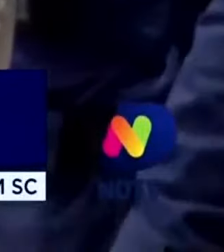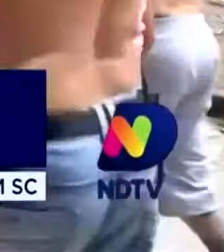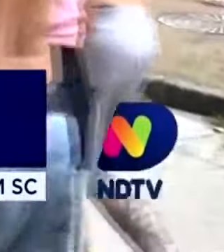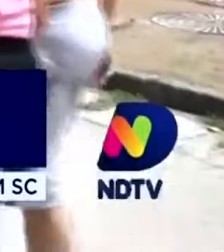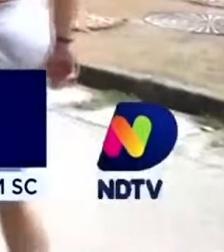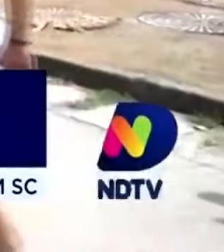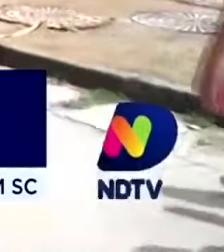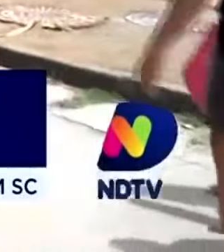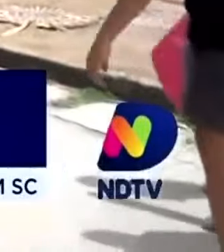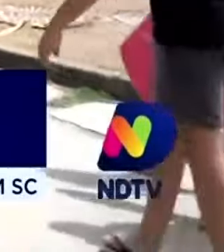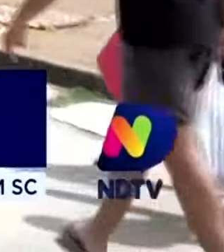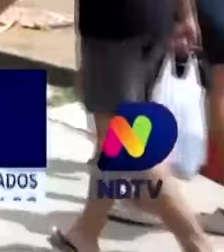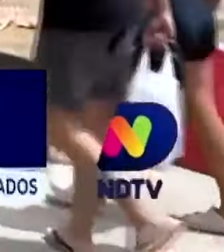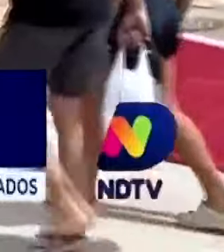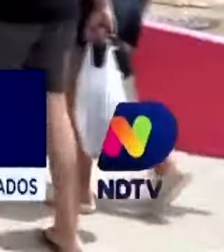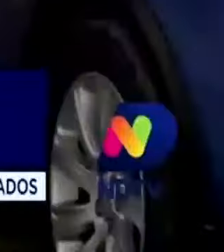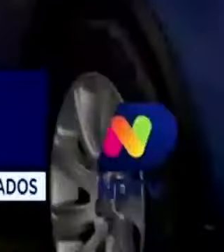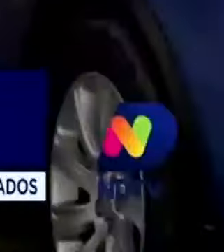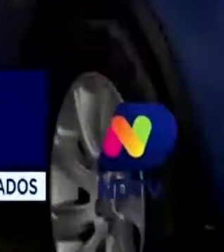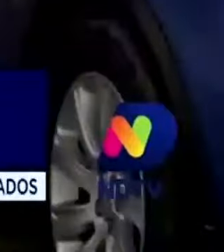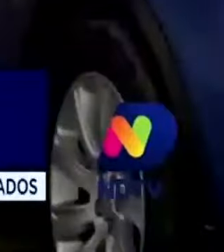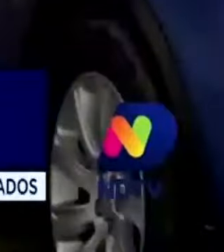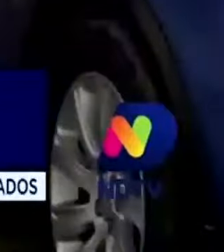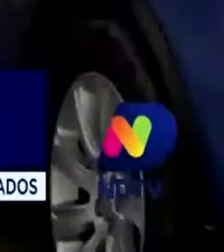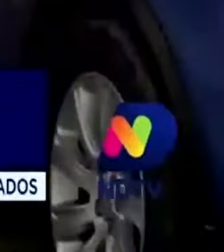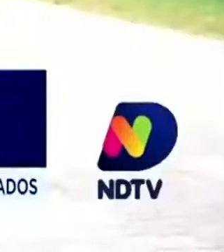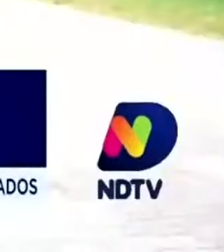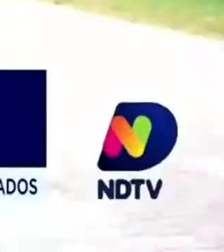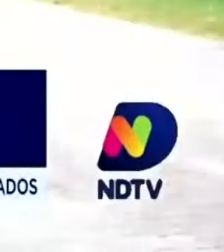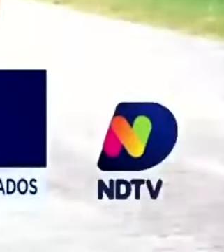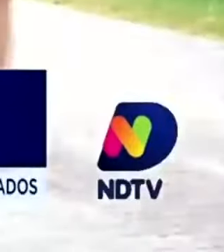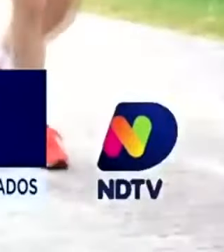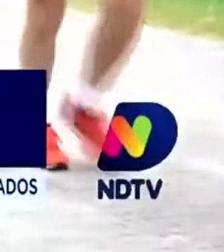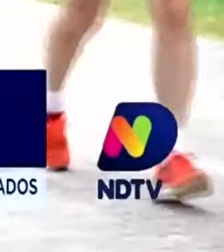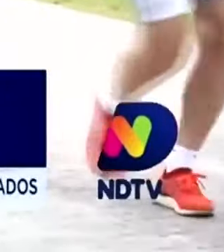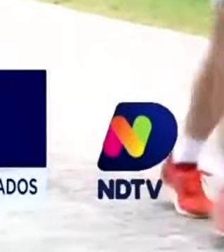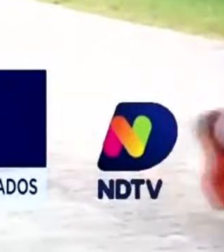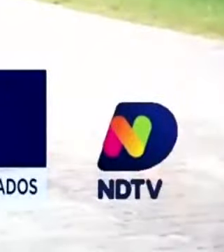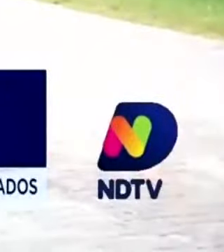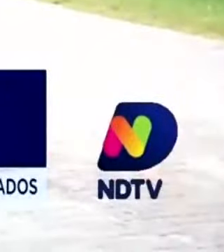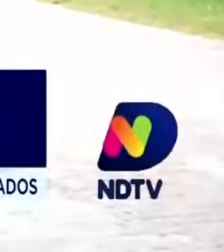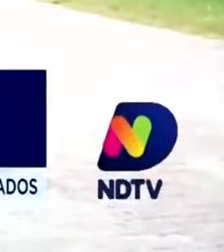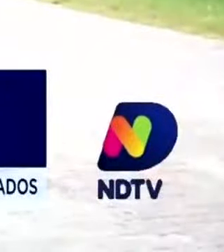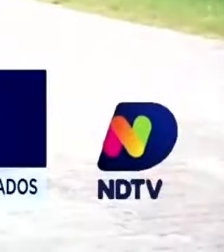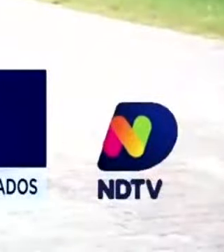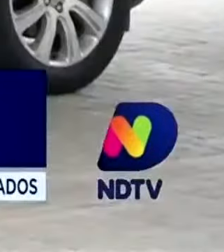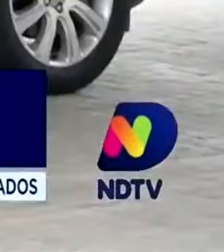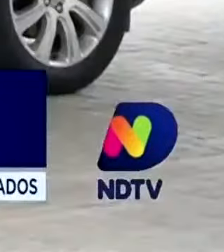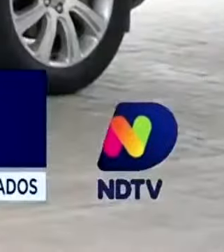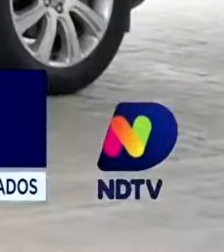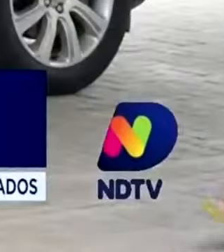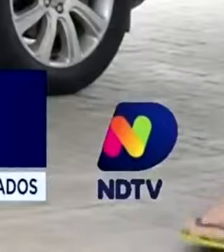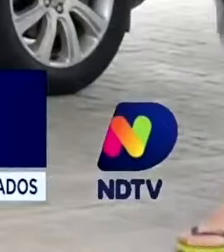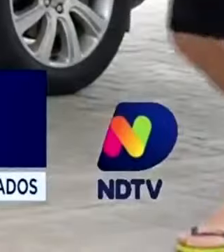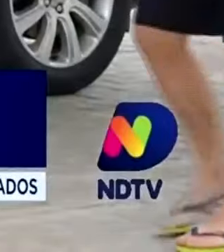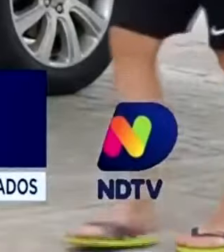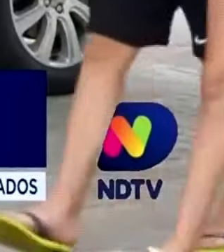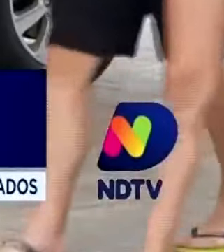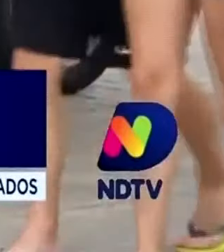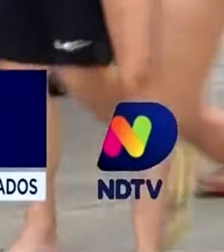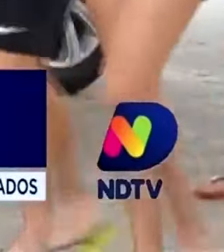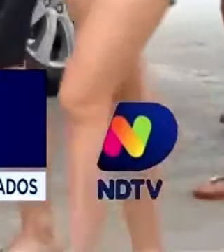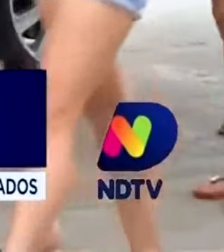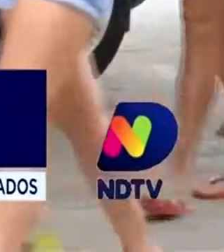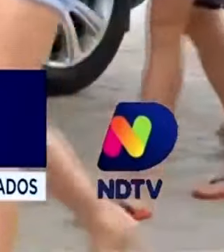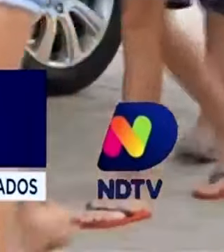a criarem as guardas municipais como estratégia para garantir a segurança. São 14 municípios que têm a instituição, com um efetivo total